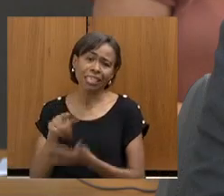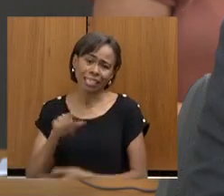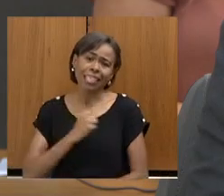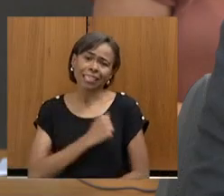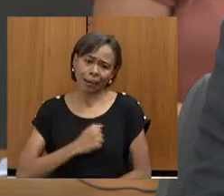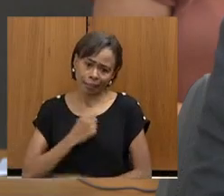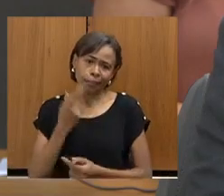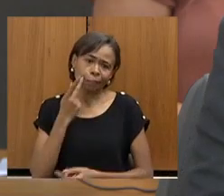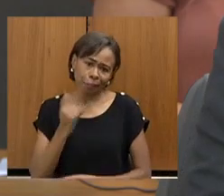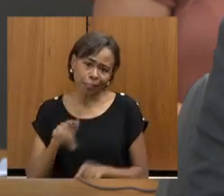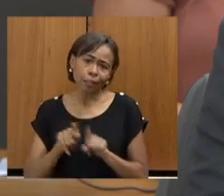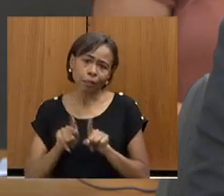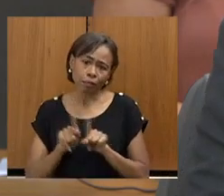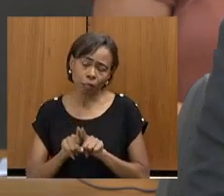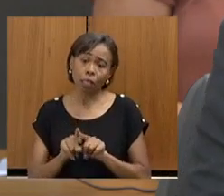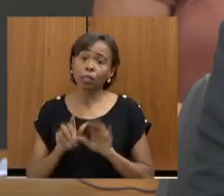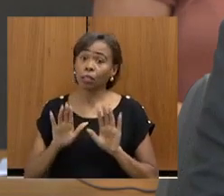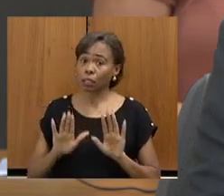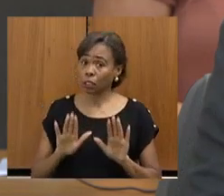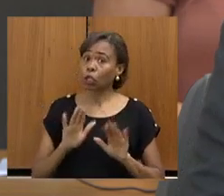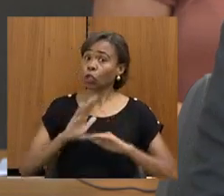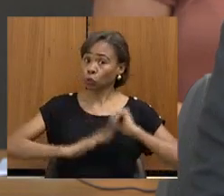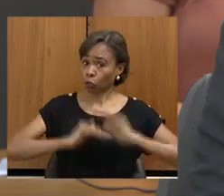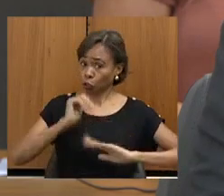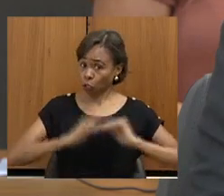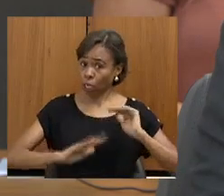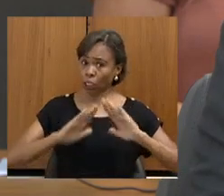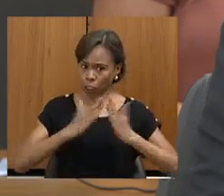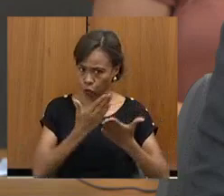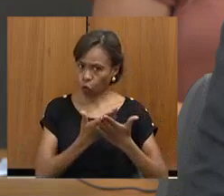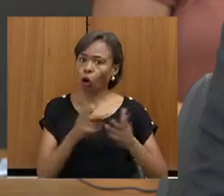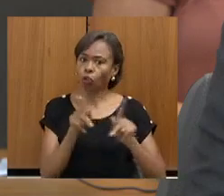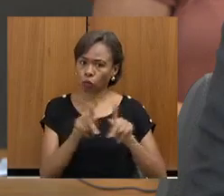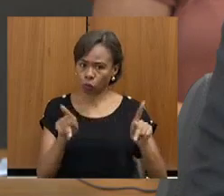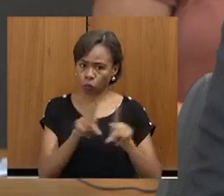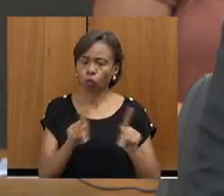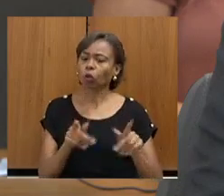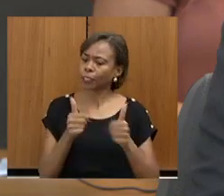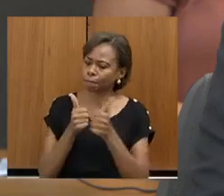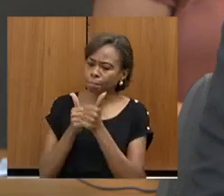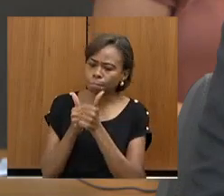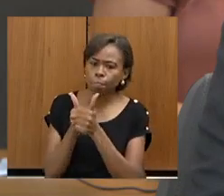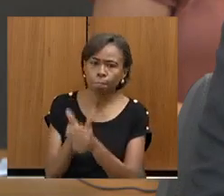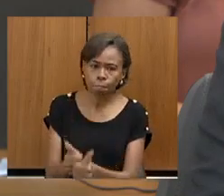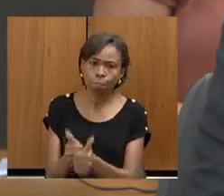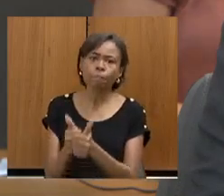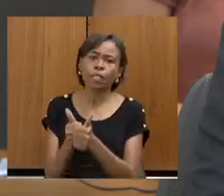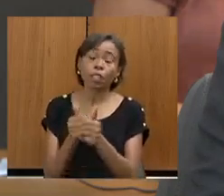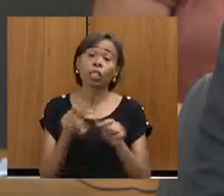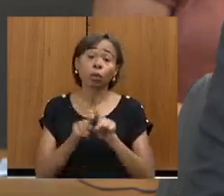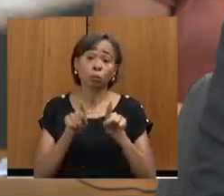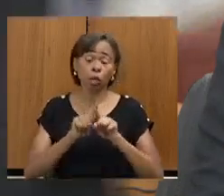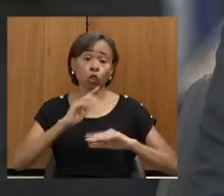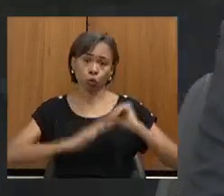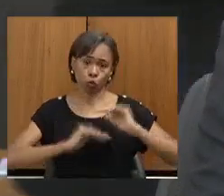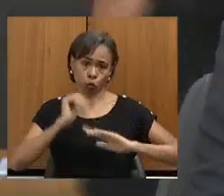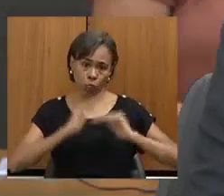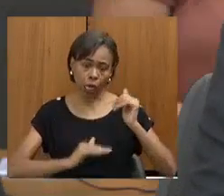foram acompanhadas pelos profissionais que o atendiam e também pela escola.